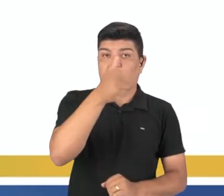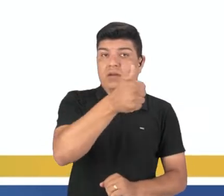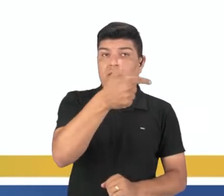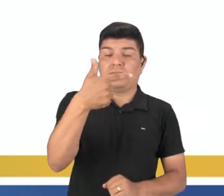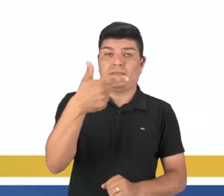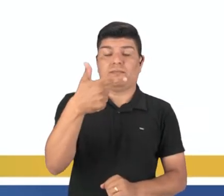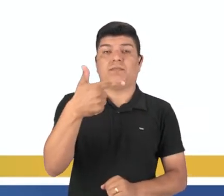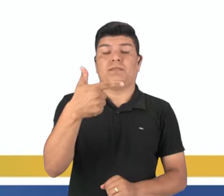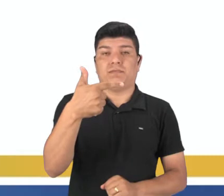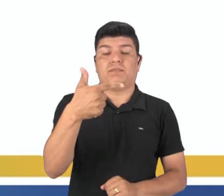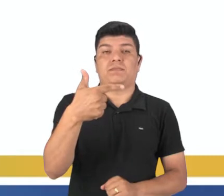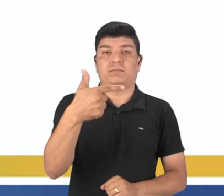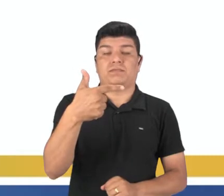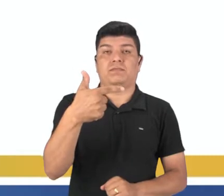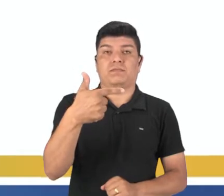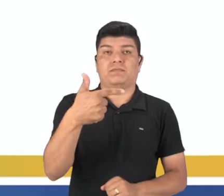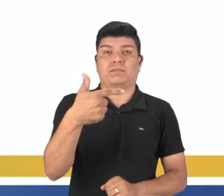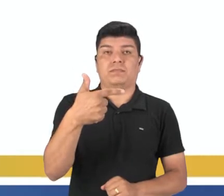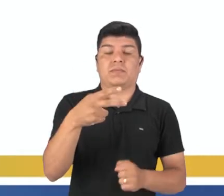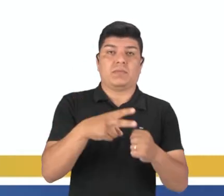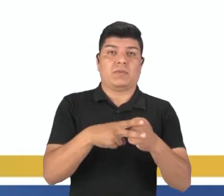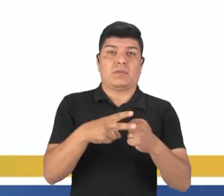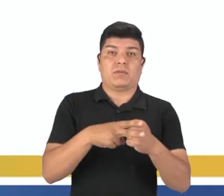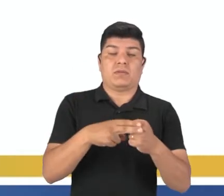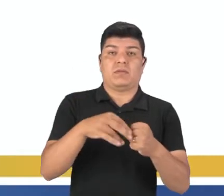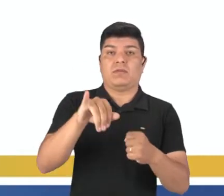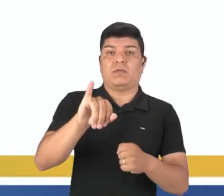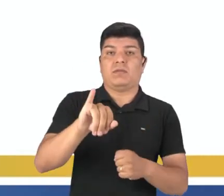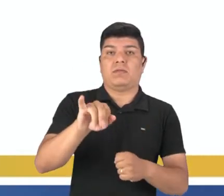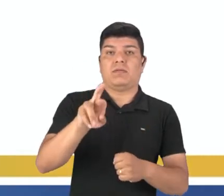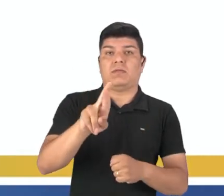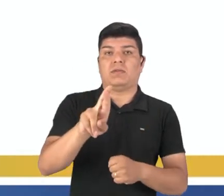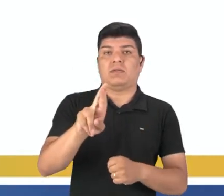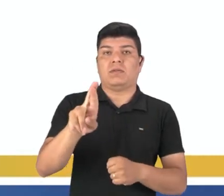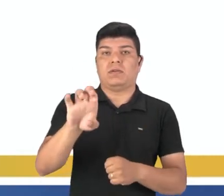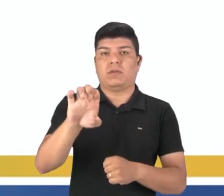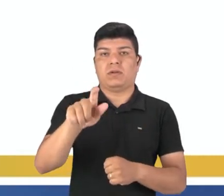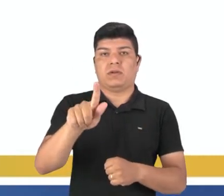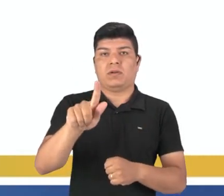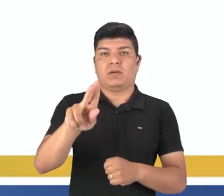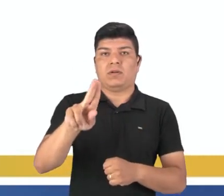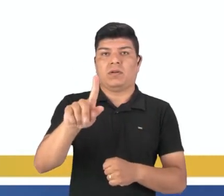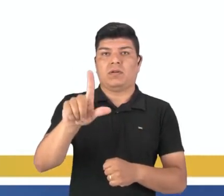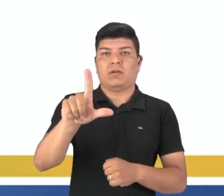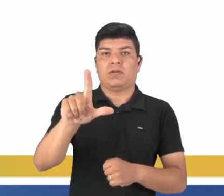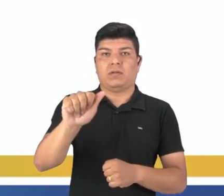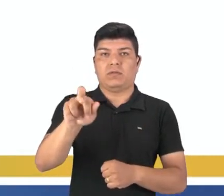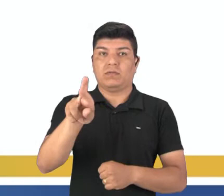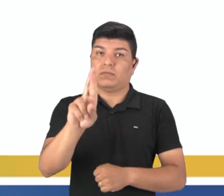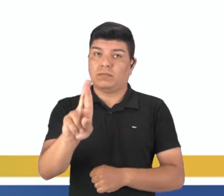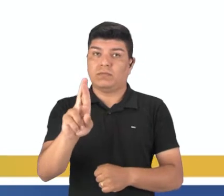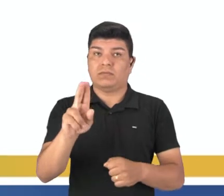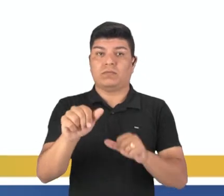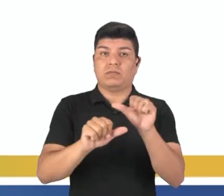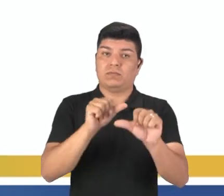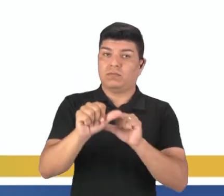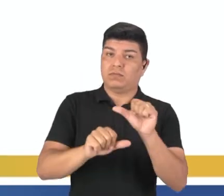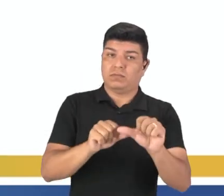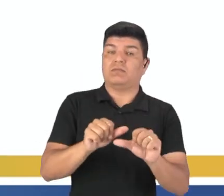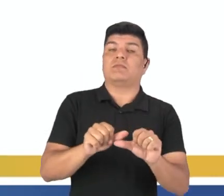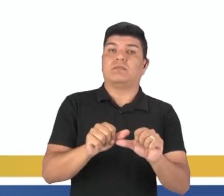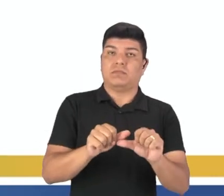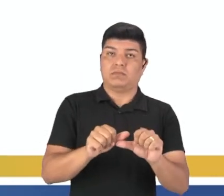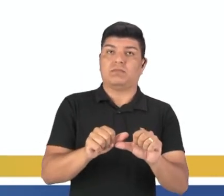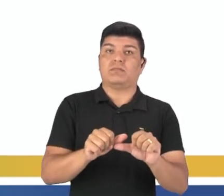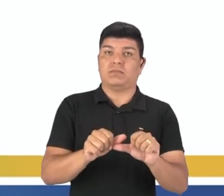o verbo reza um verbo irregular lá pessoal por isso aqui de heavy ele passou para has porque não é possível a gente